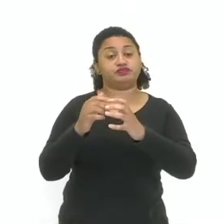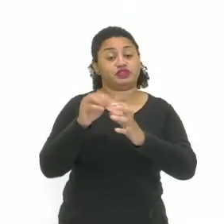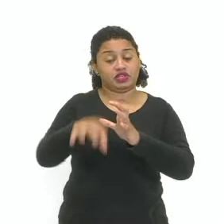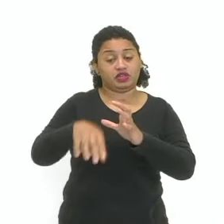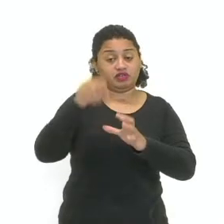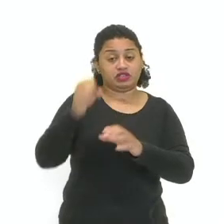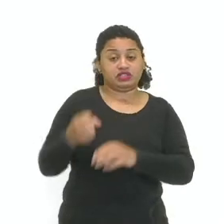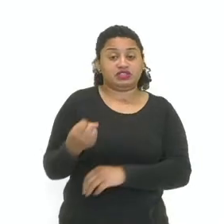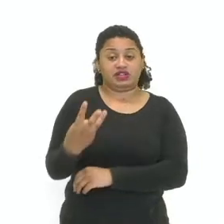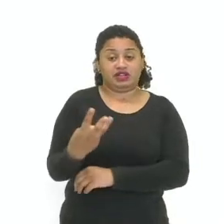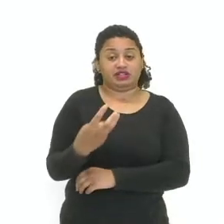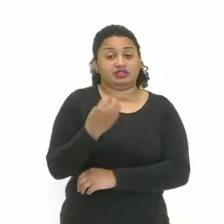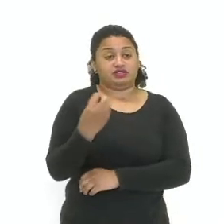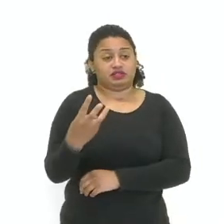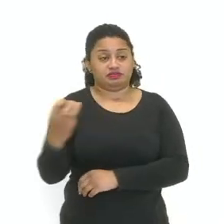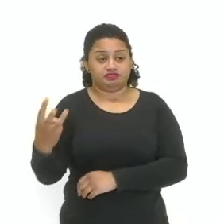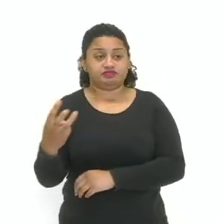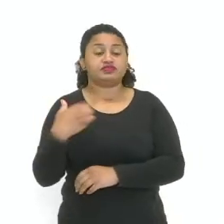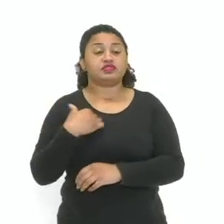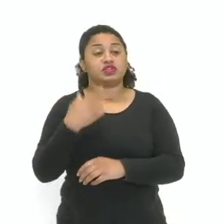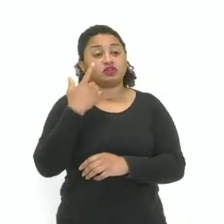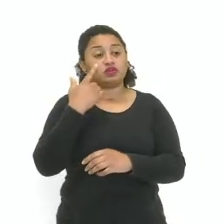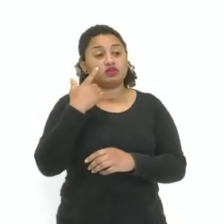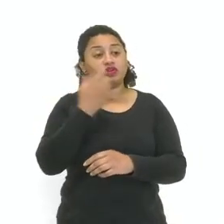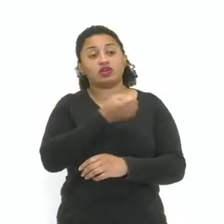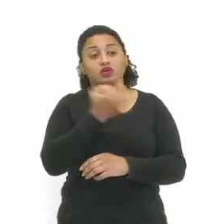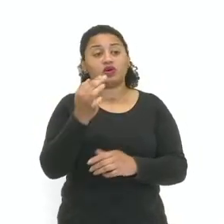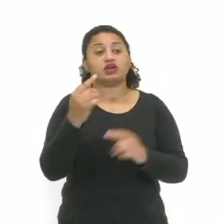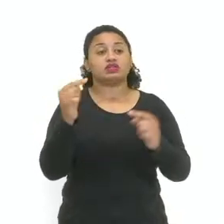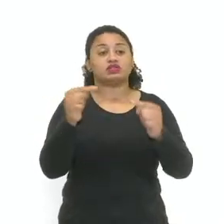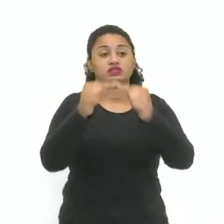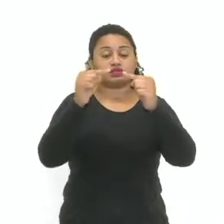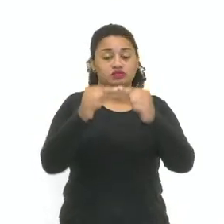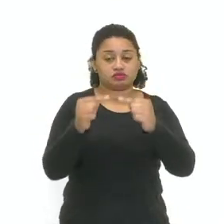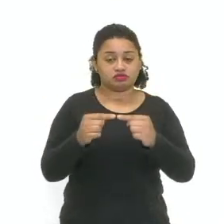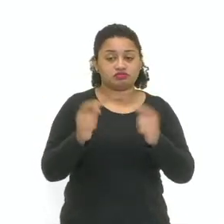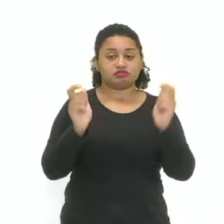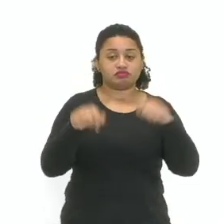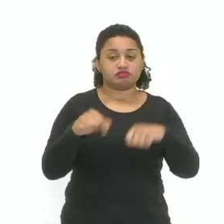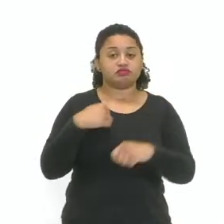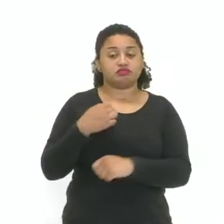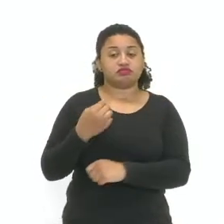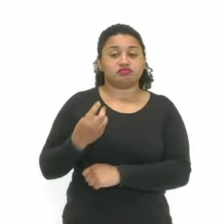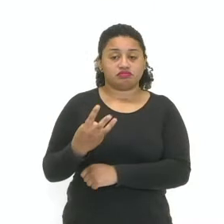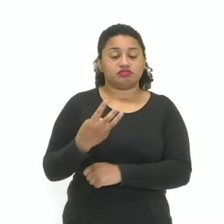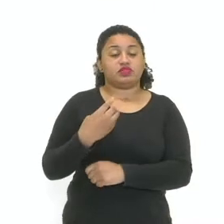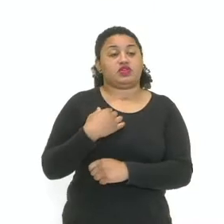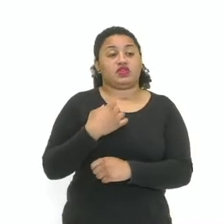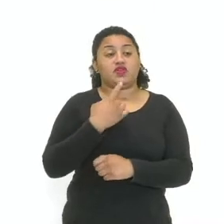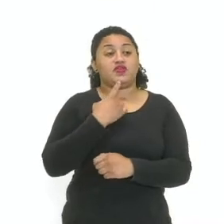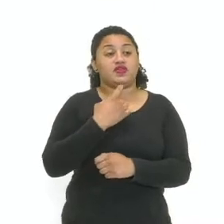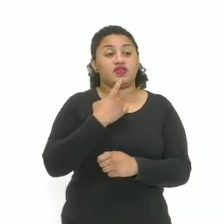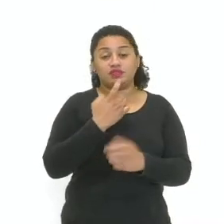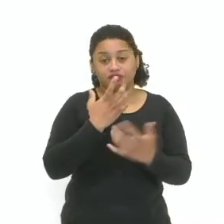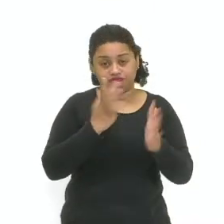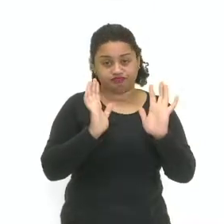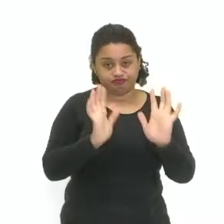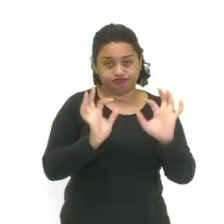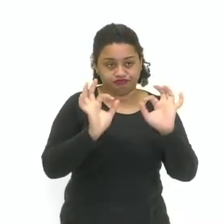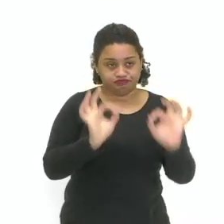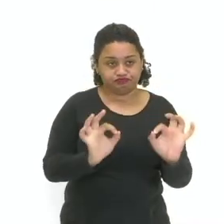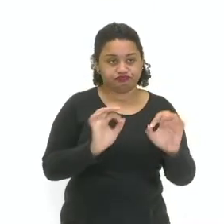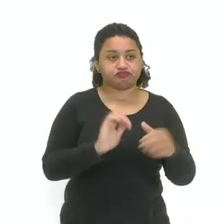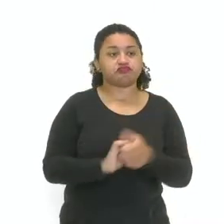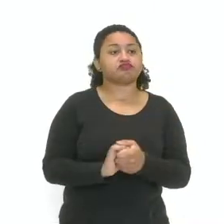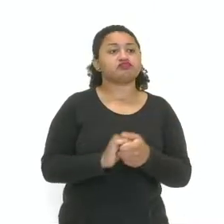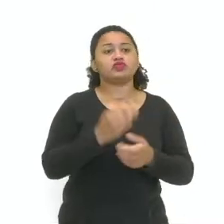E retirar o número de combinações das 3 bolas vermelhas 3 a 3. Como que